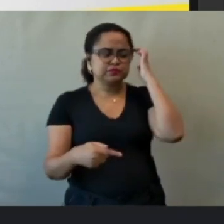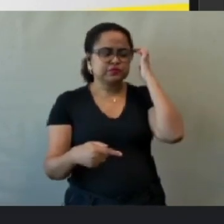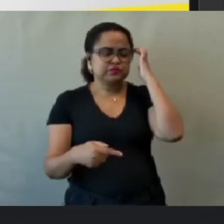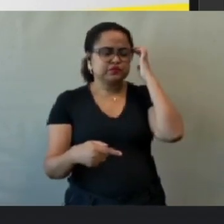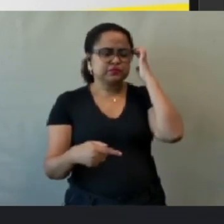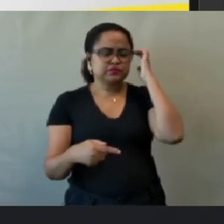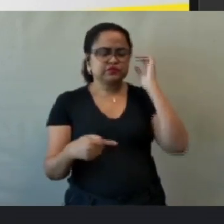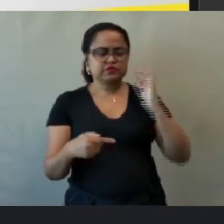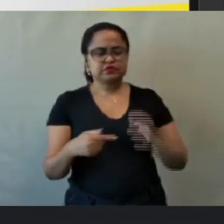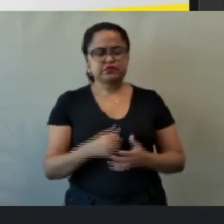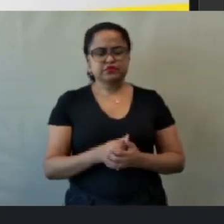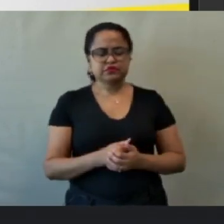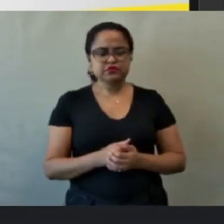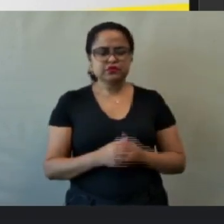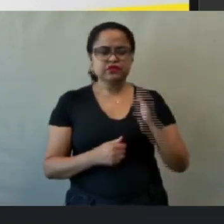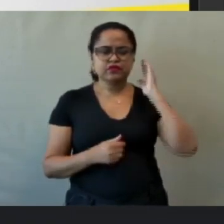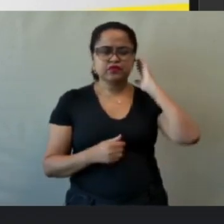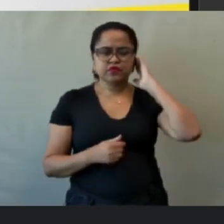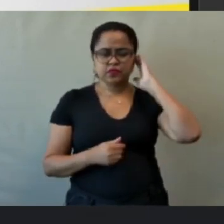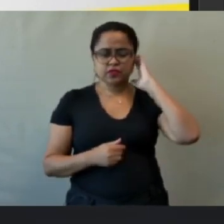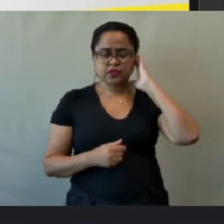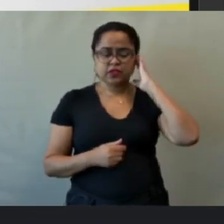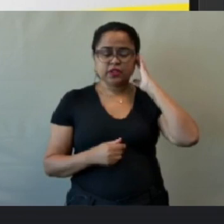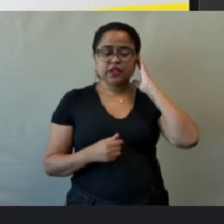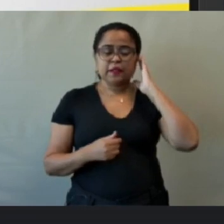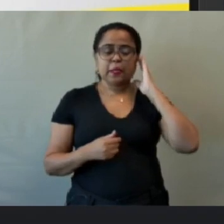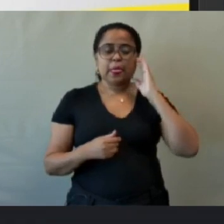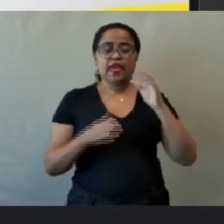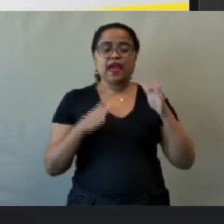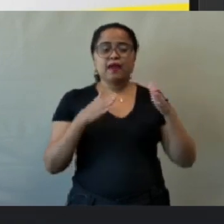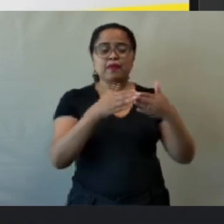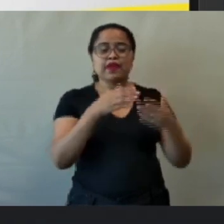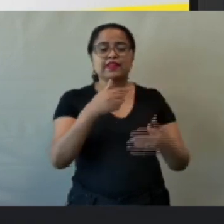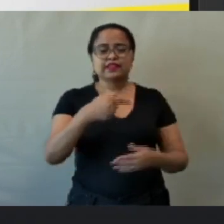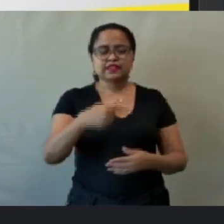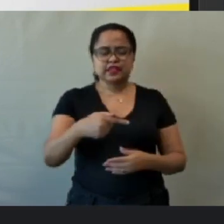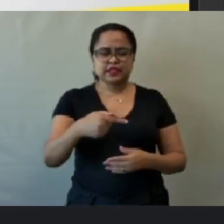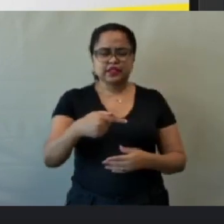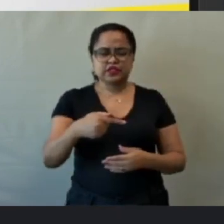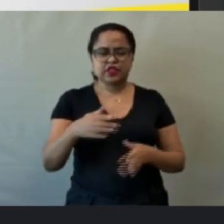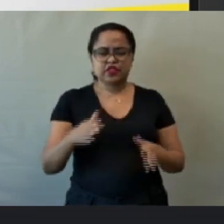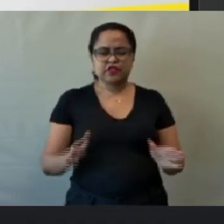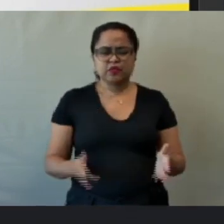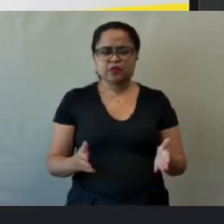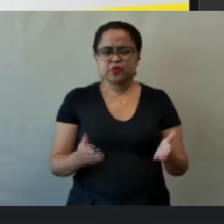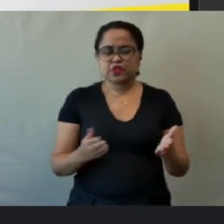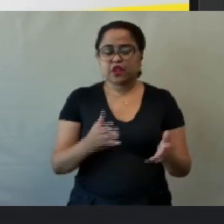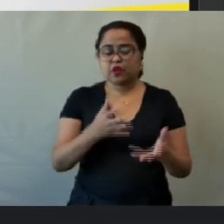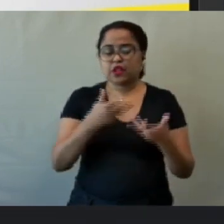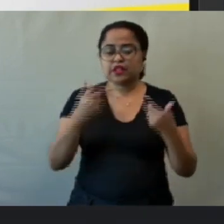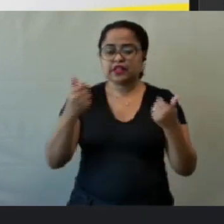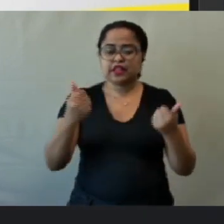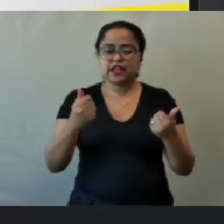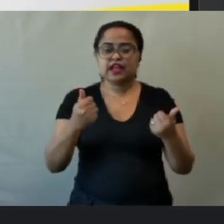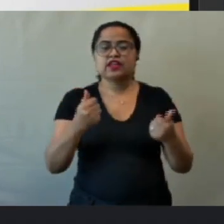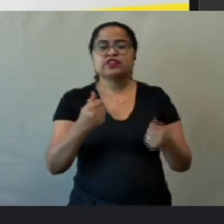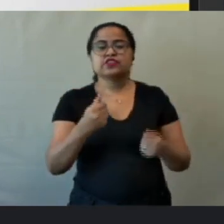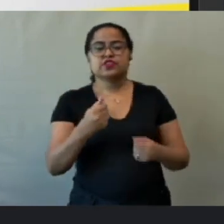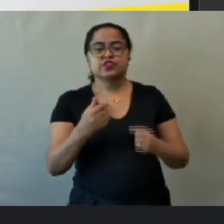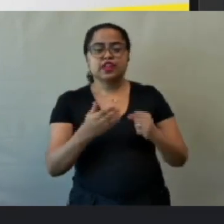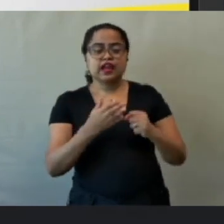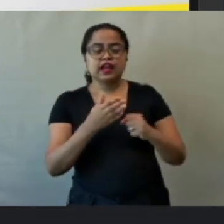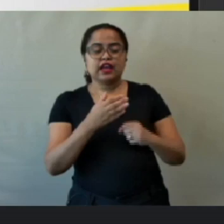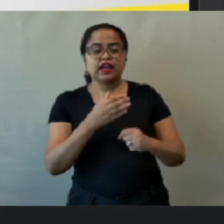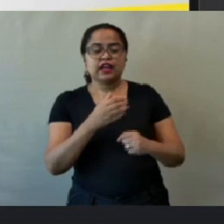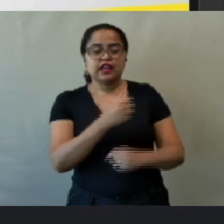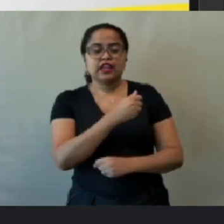vai nos ajudar. Que a meta 7 ela fala de fomentar a qualidade da educação básica em todas as etapas e modalidades, com a melhoria do fluxo